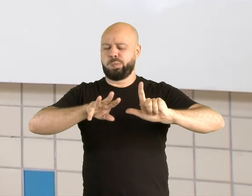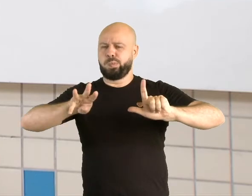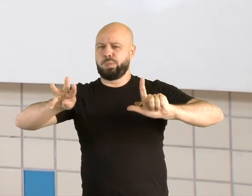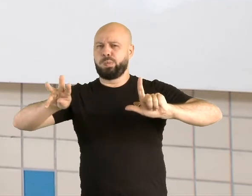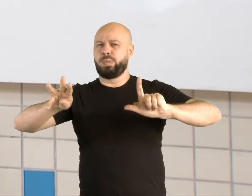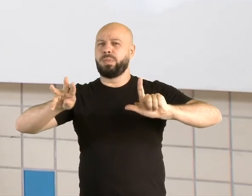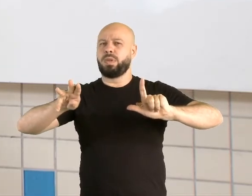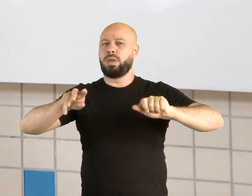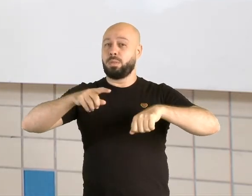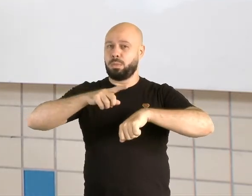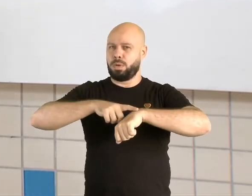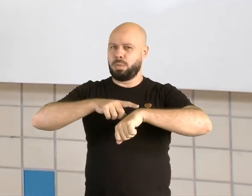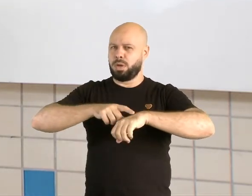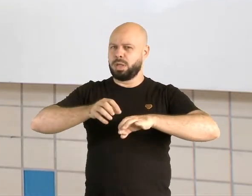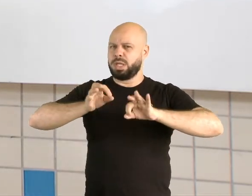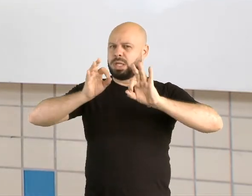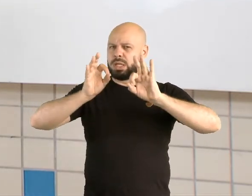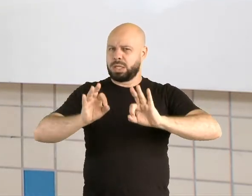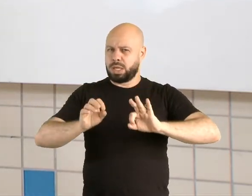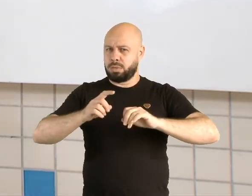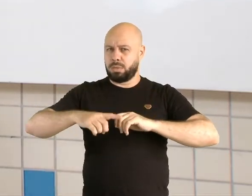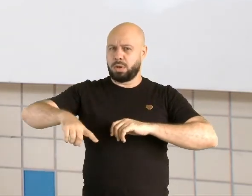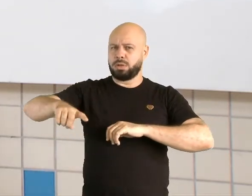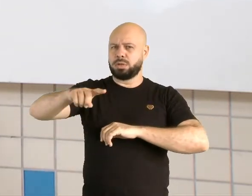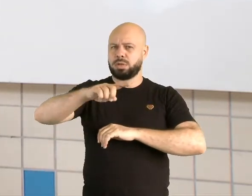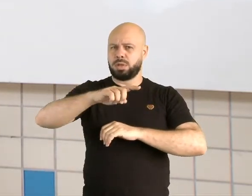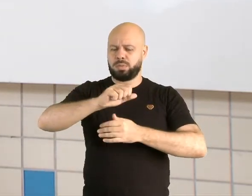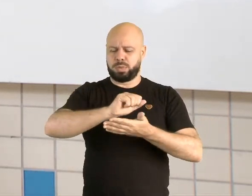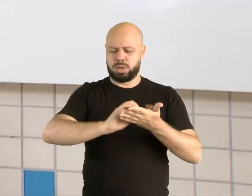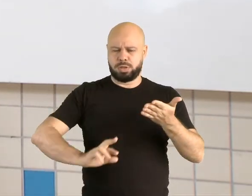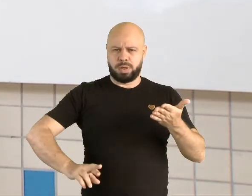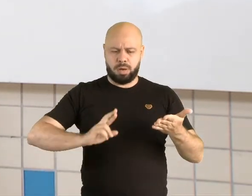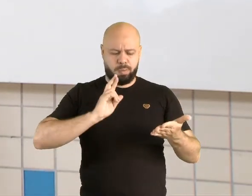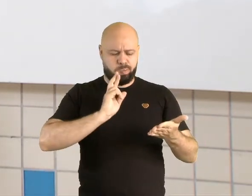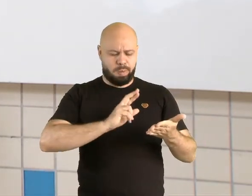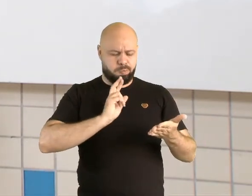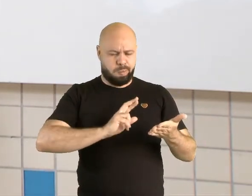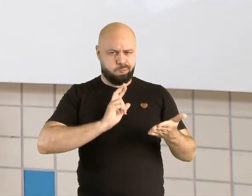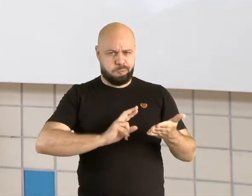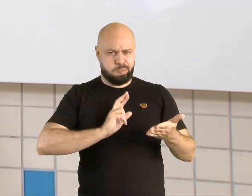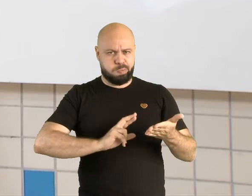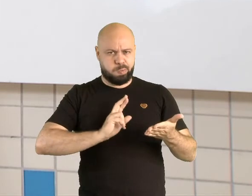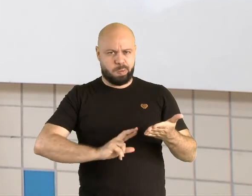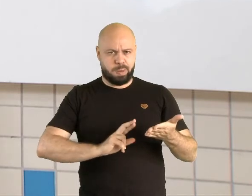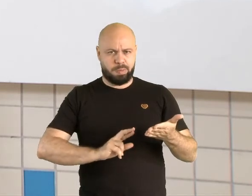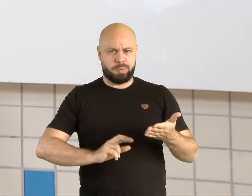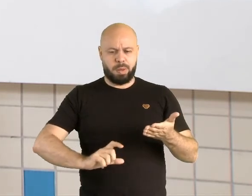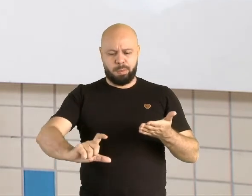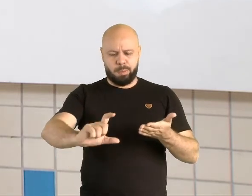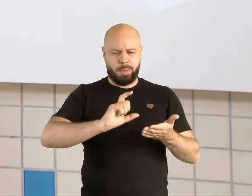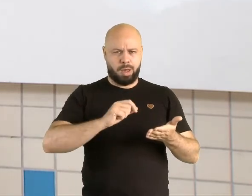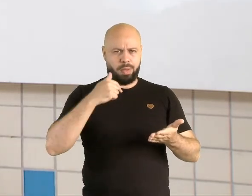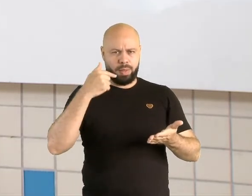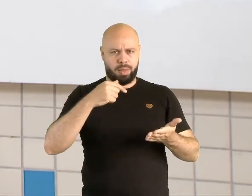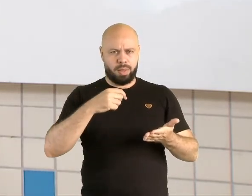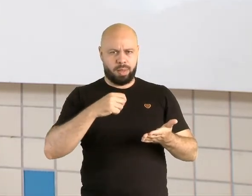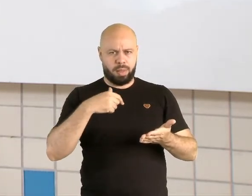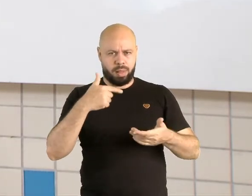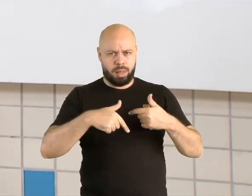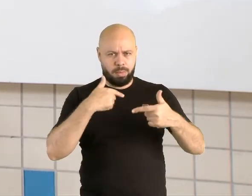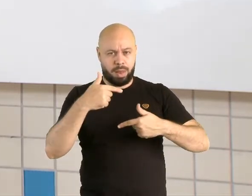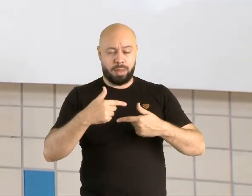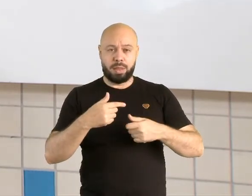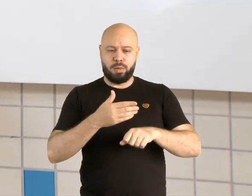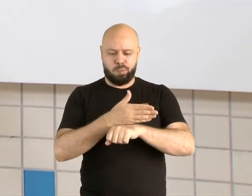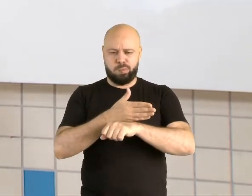tempo certo, para que você possa responder às atividades daquele bloco, porque tem um